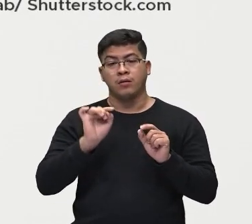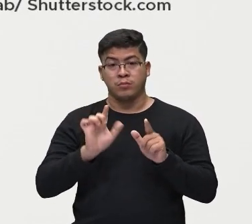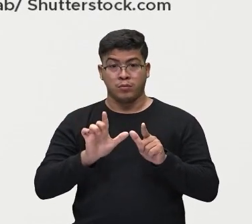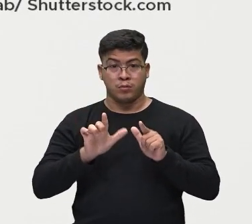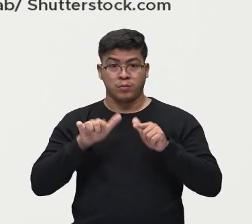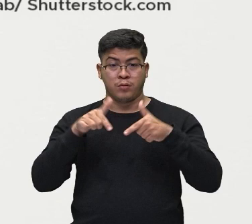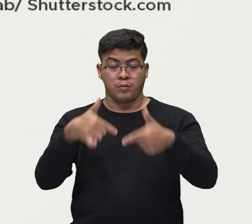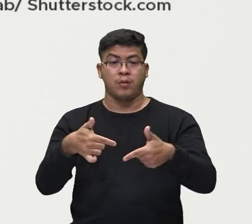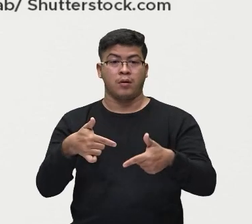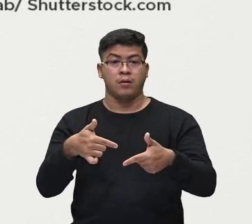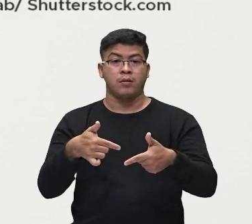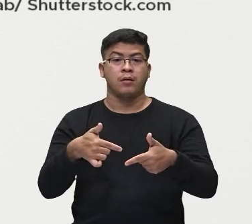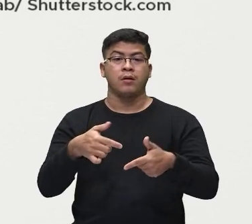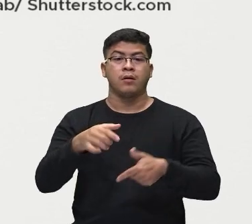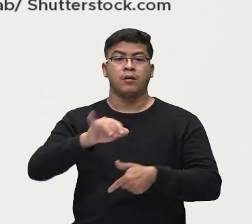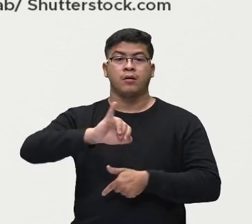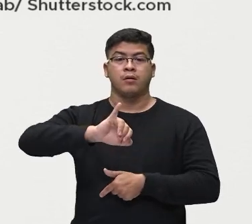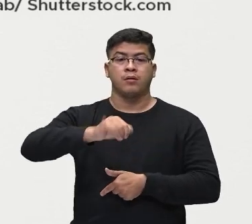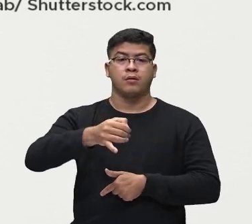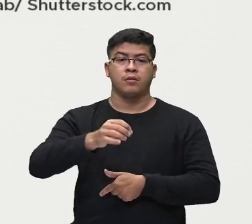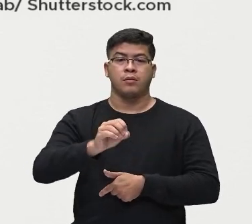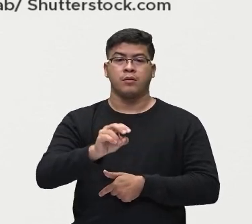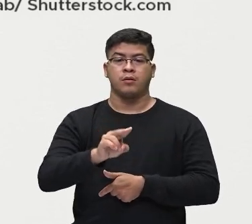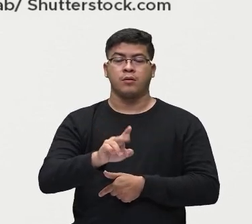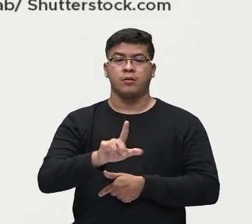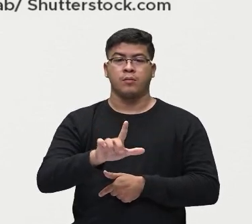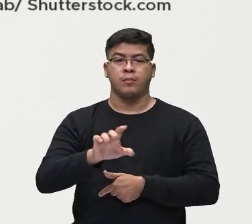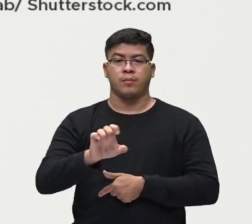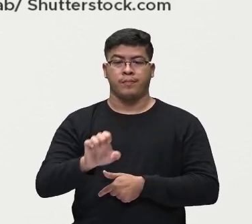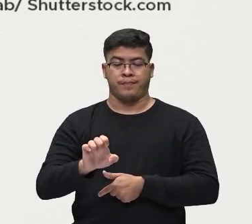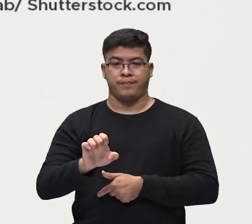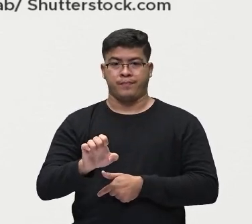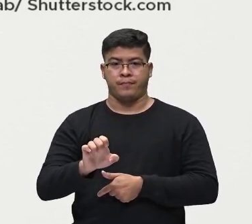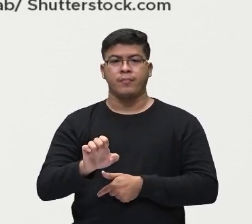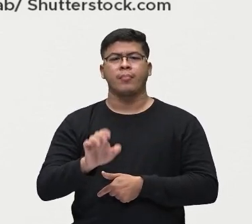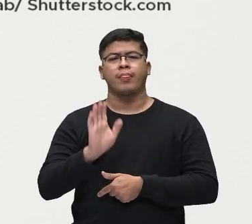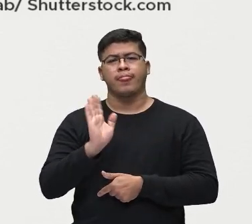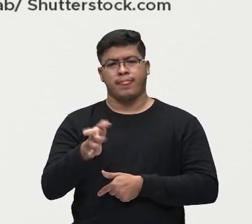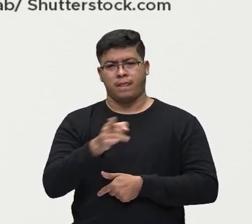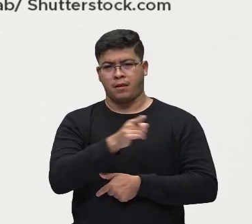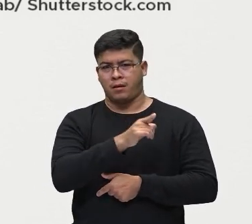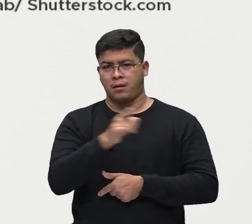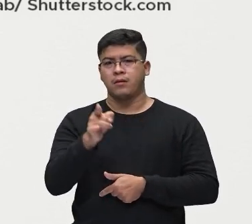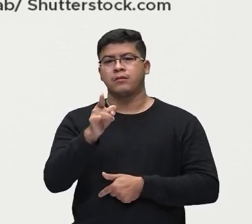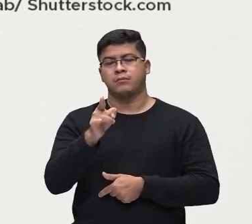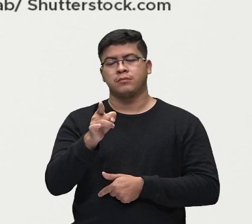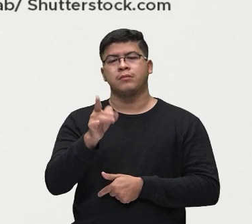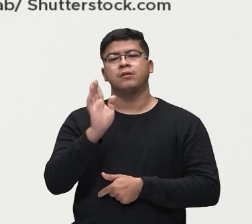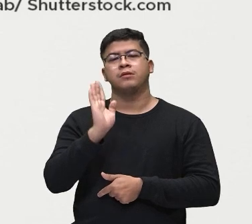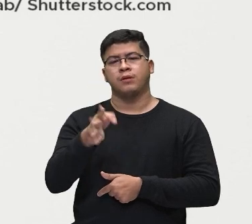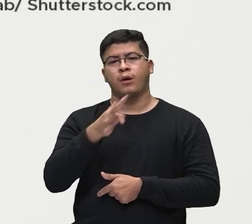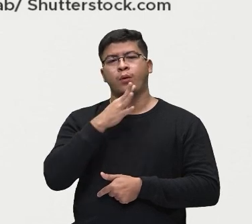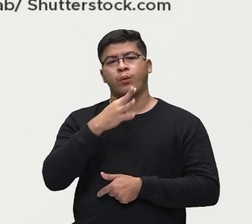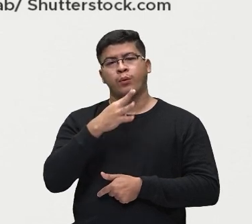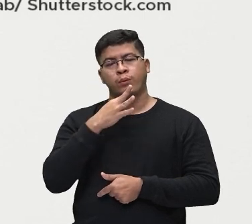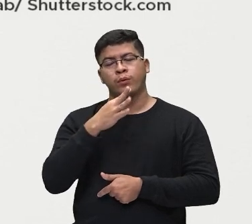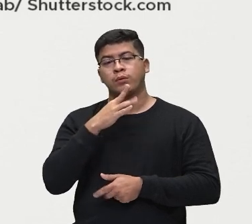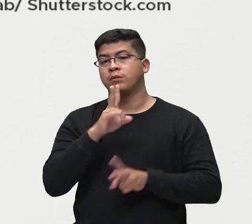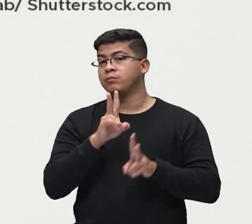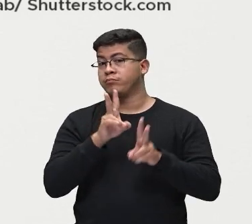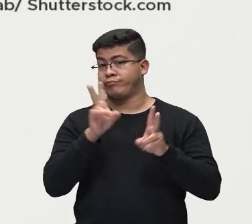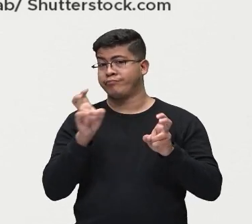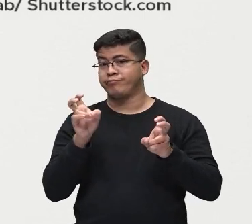efeito Joule, né? A gente já sabe que quando eu falo de efeito Joule, eu estou falando